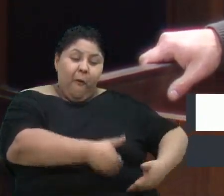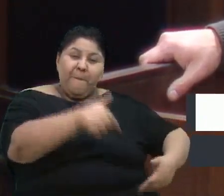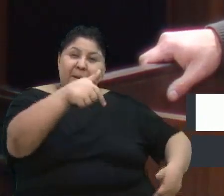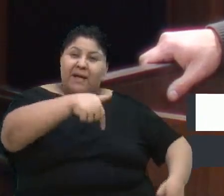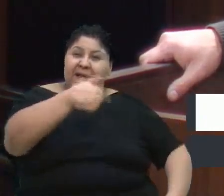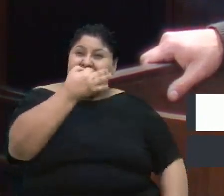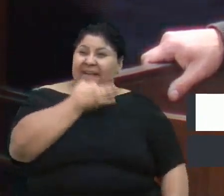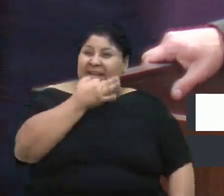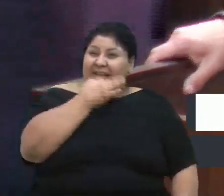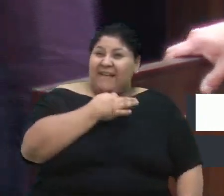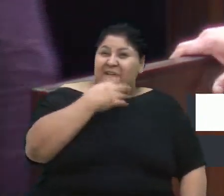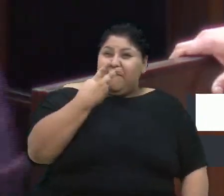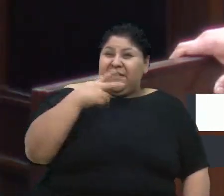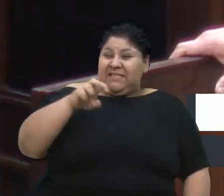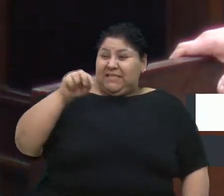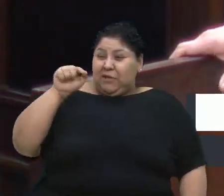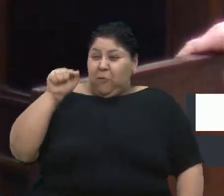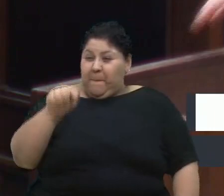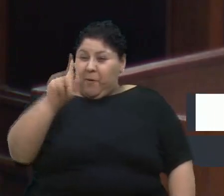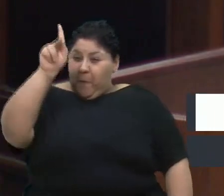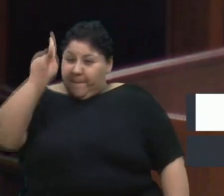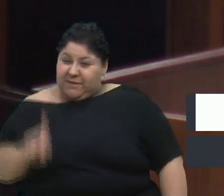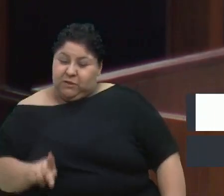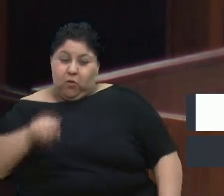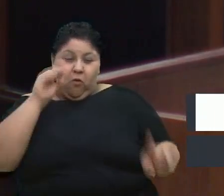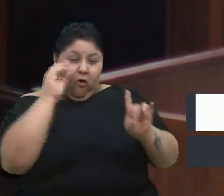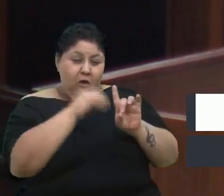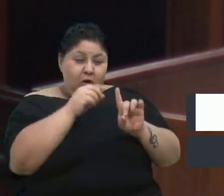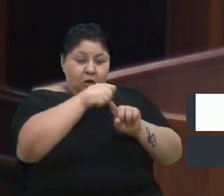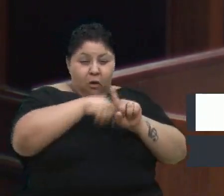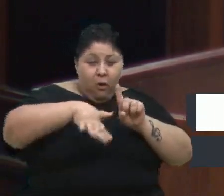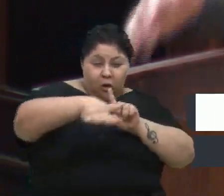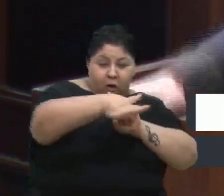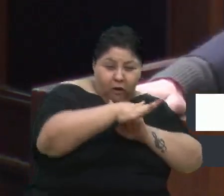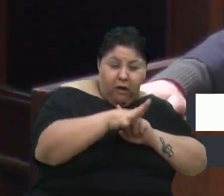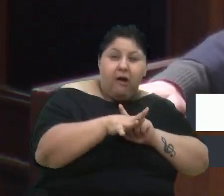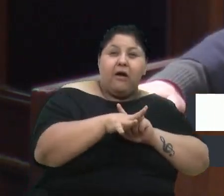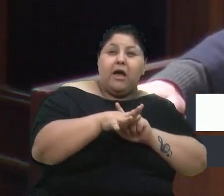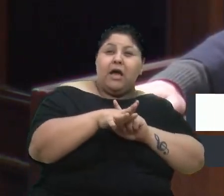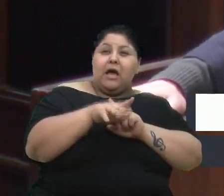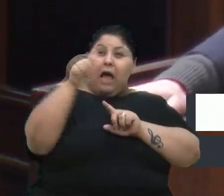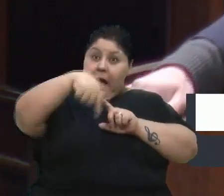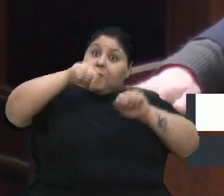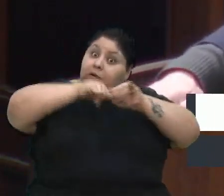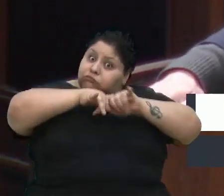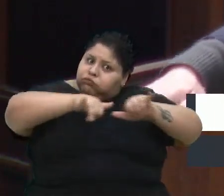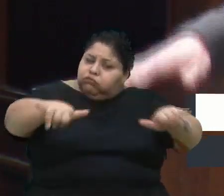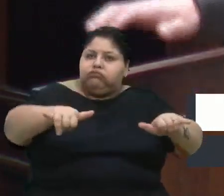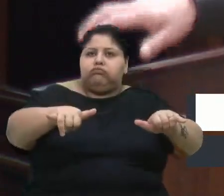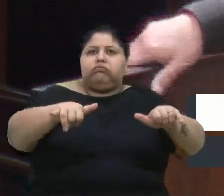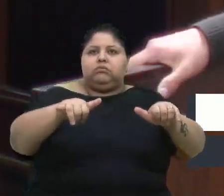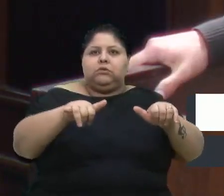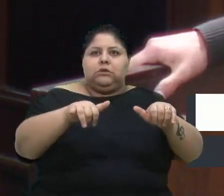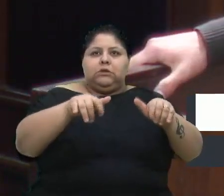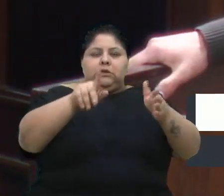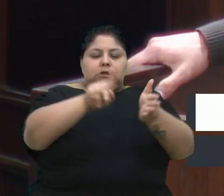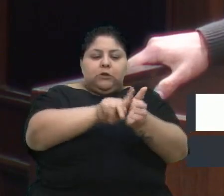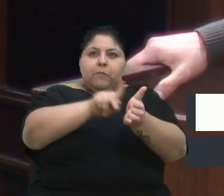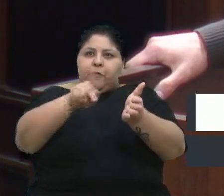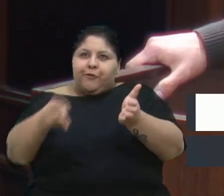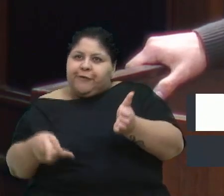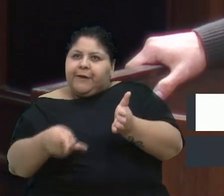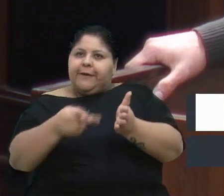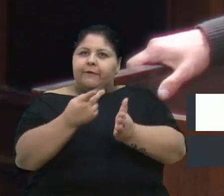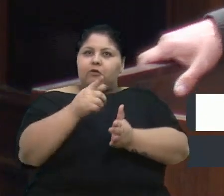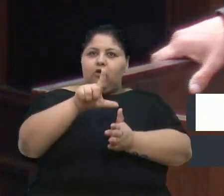de vulnerabilidade social, que está inclusive divulgada nos meios de comunicação de Caxias do Sul, Pioneiro, Leo V, entre outros